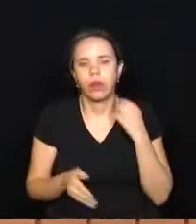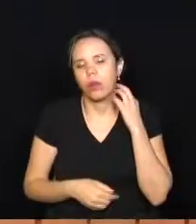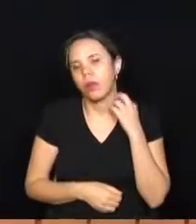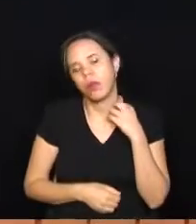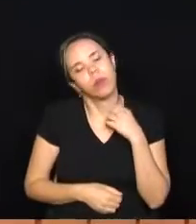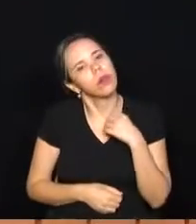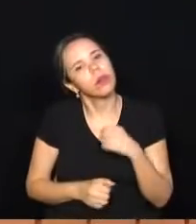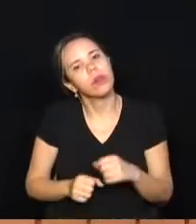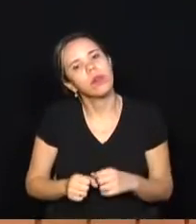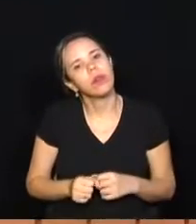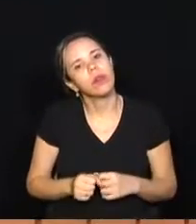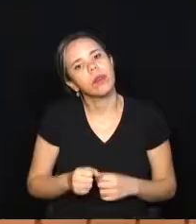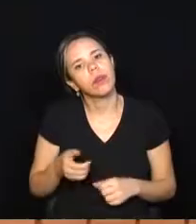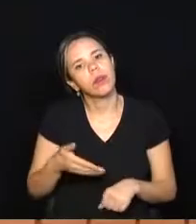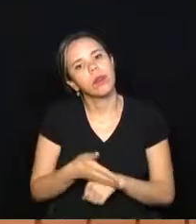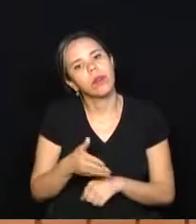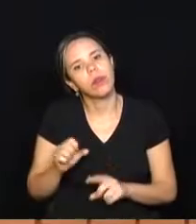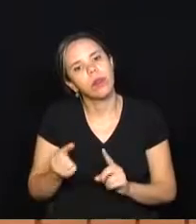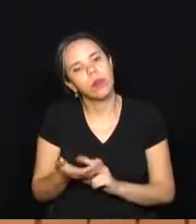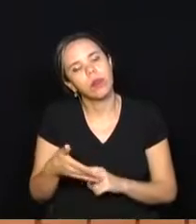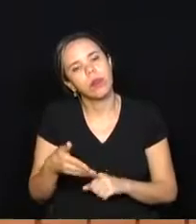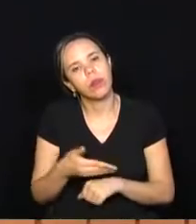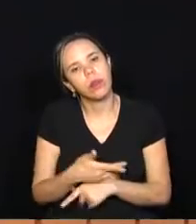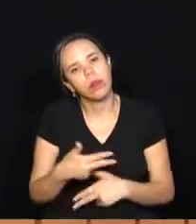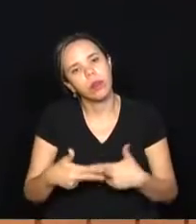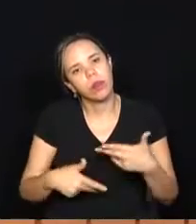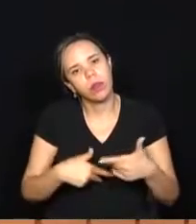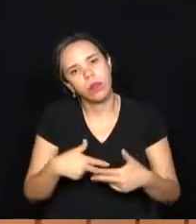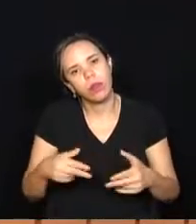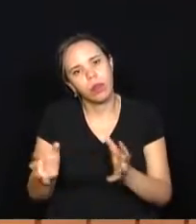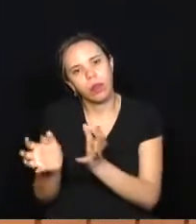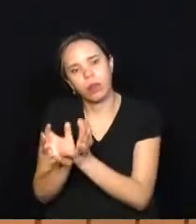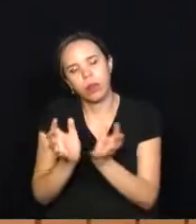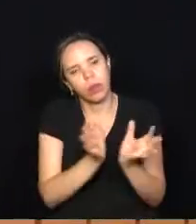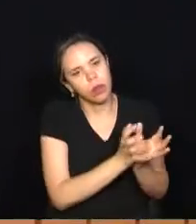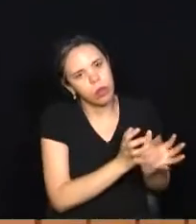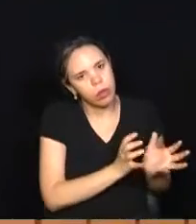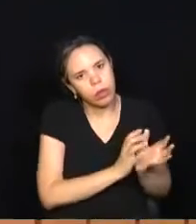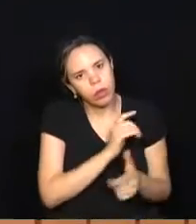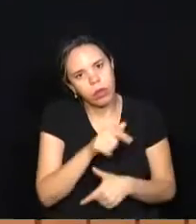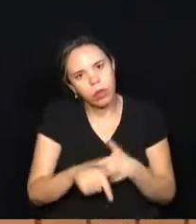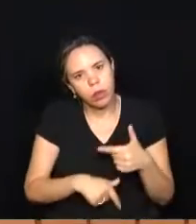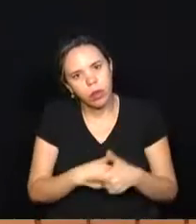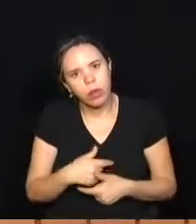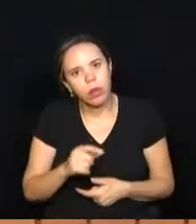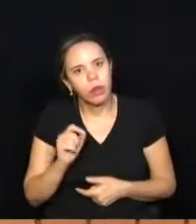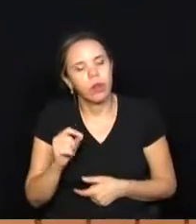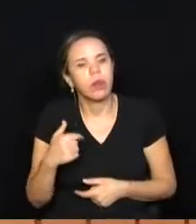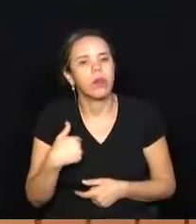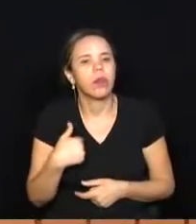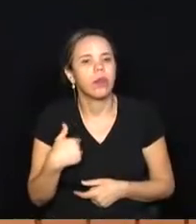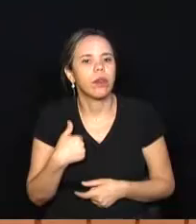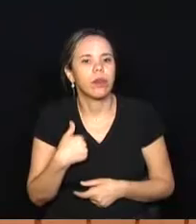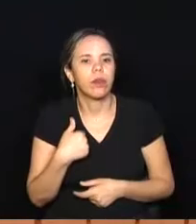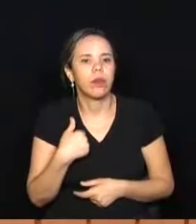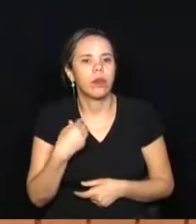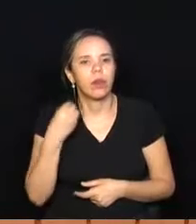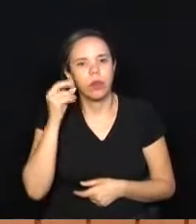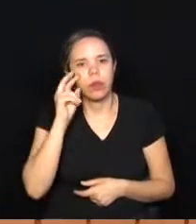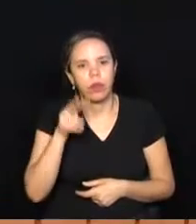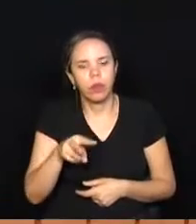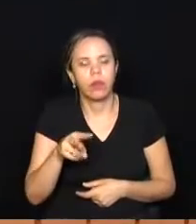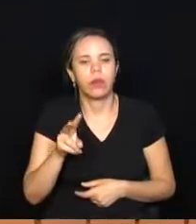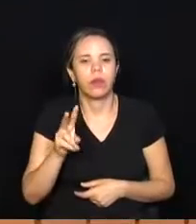da sociedade civil, participei de muitas comissões, e o que eu vi também